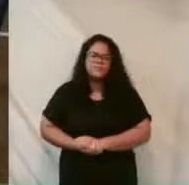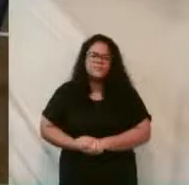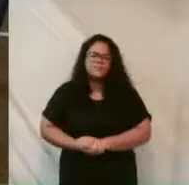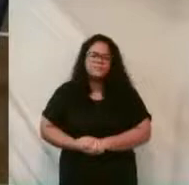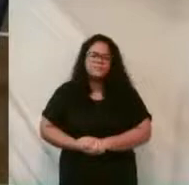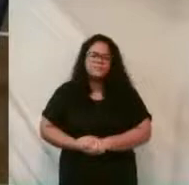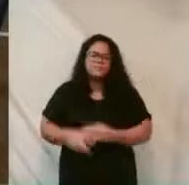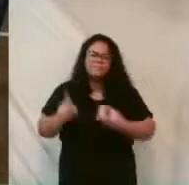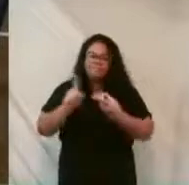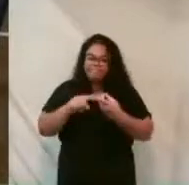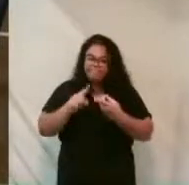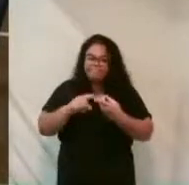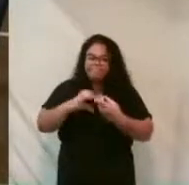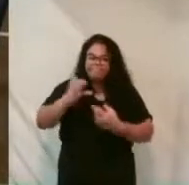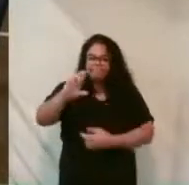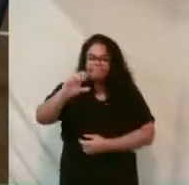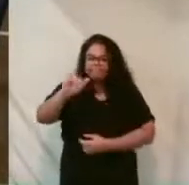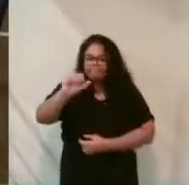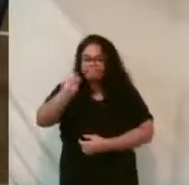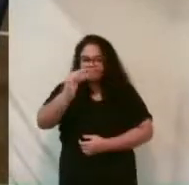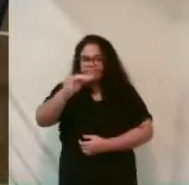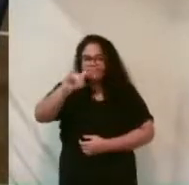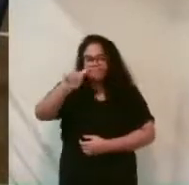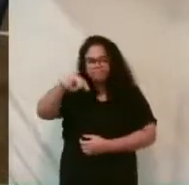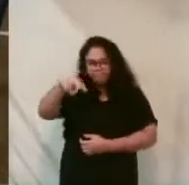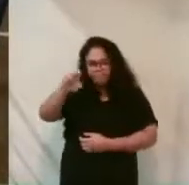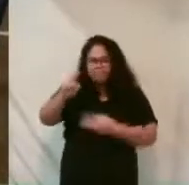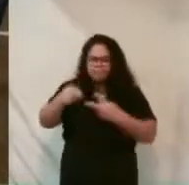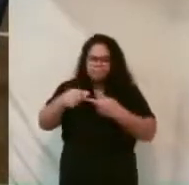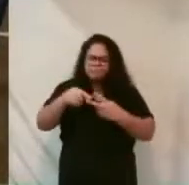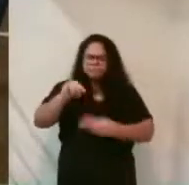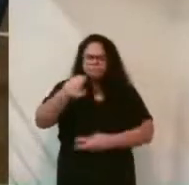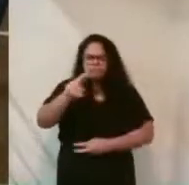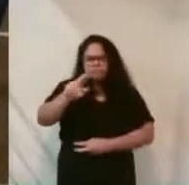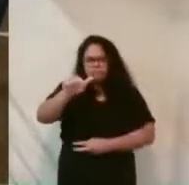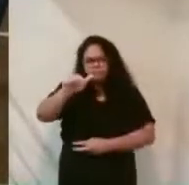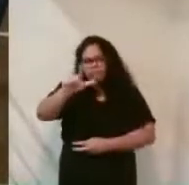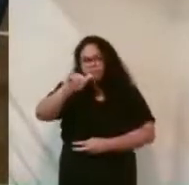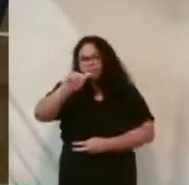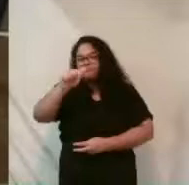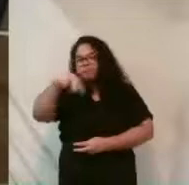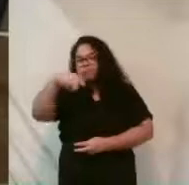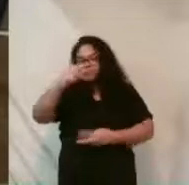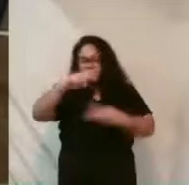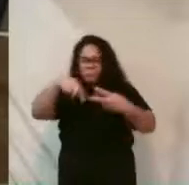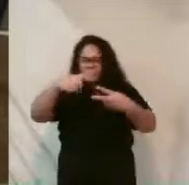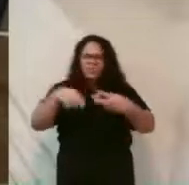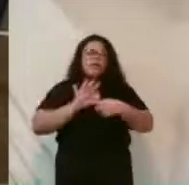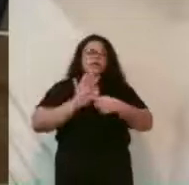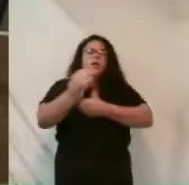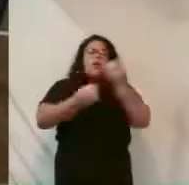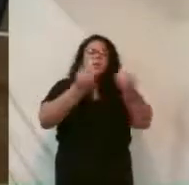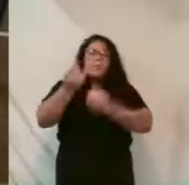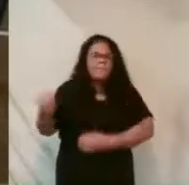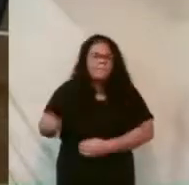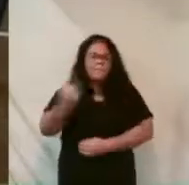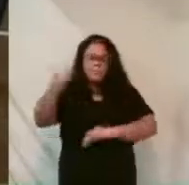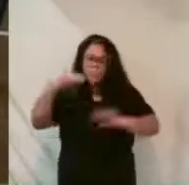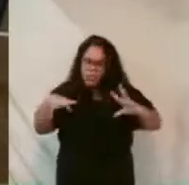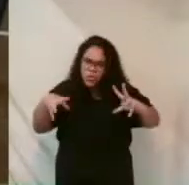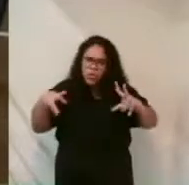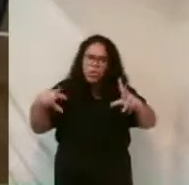também a Cristiane citou, a importância e a necessidade de articulação de todos os atores. Então, todos têm que ser